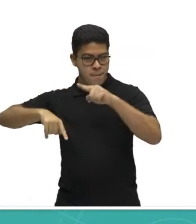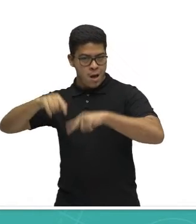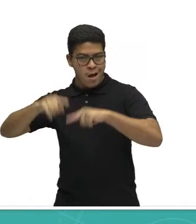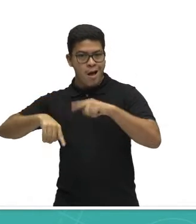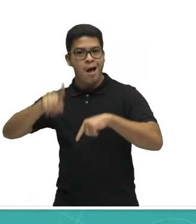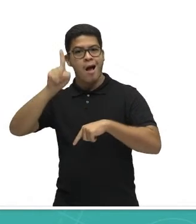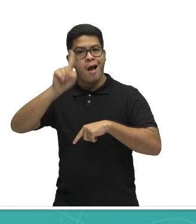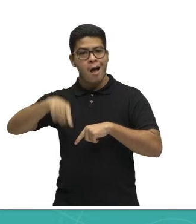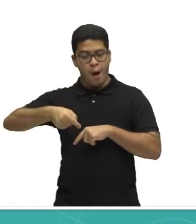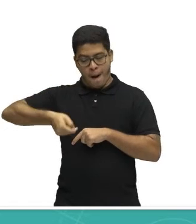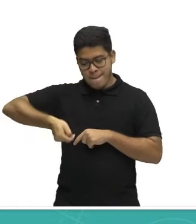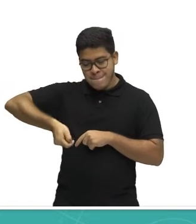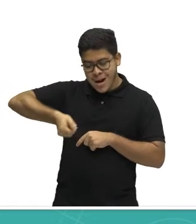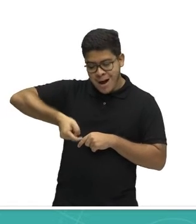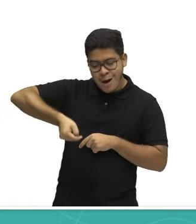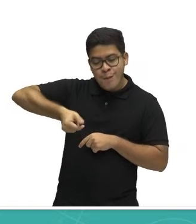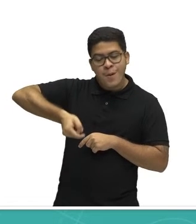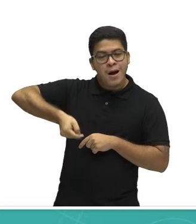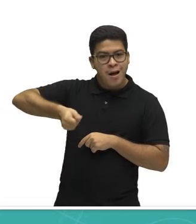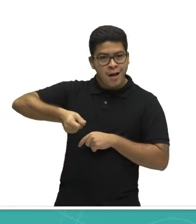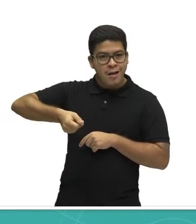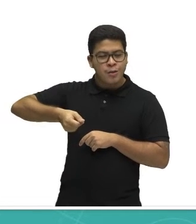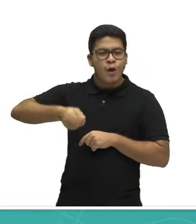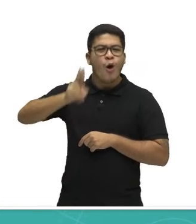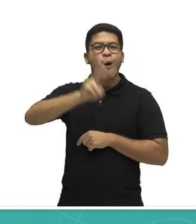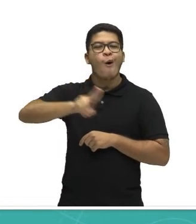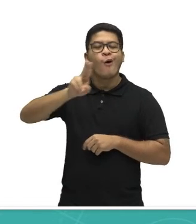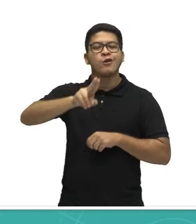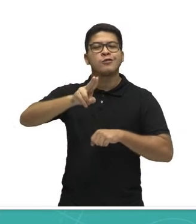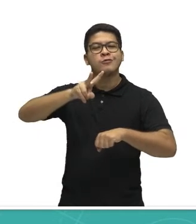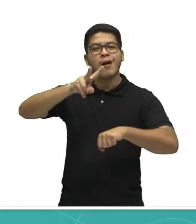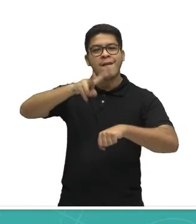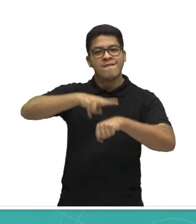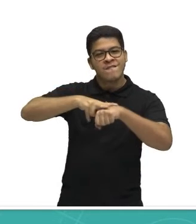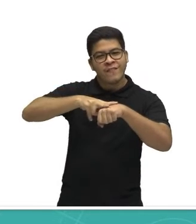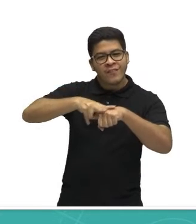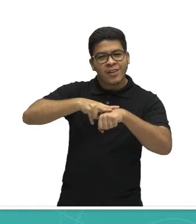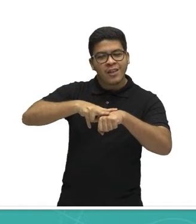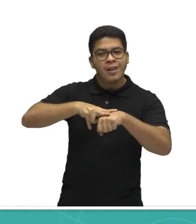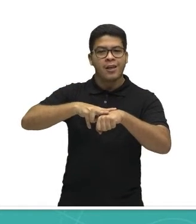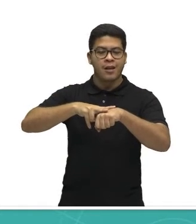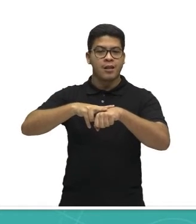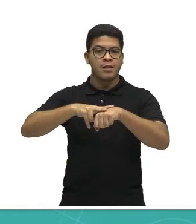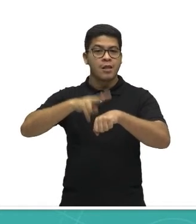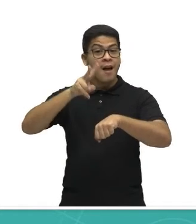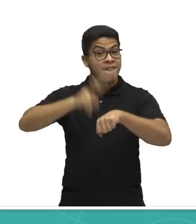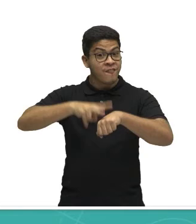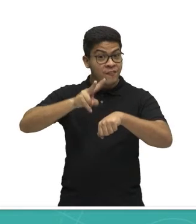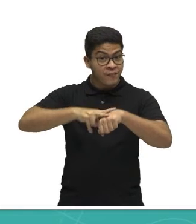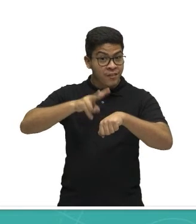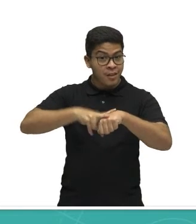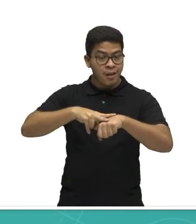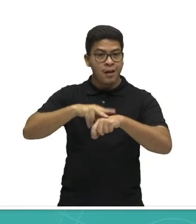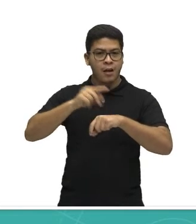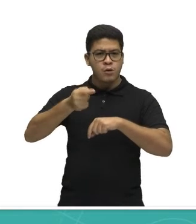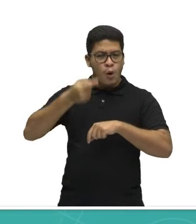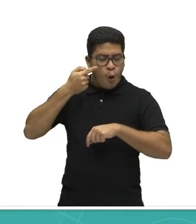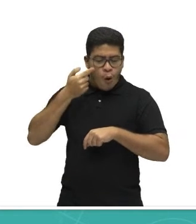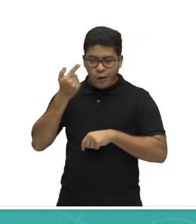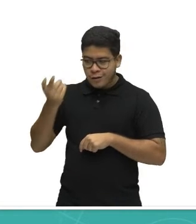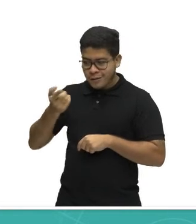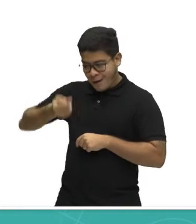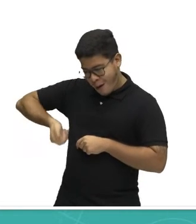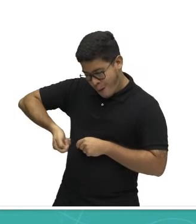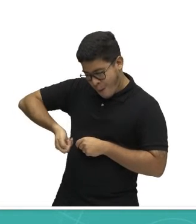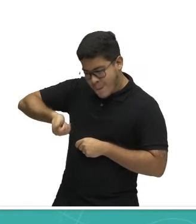feitas de vidro. Elas são roladas normalmente em chão de terra para atingir a bolinha do concorrente. Então vamos à